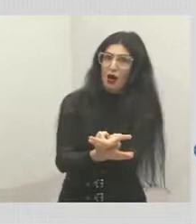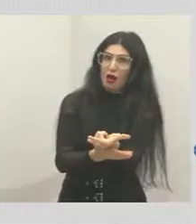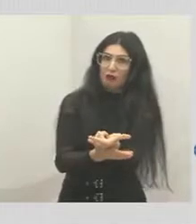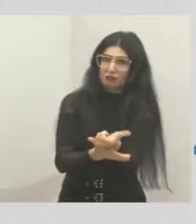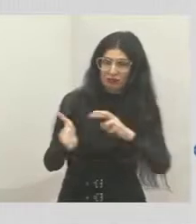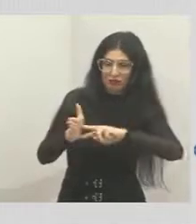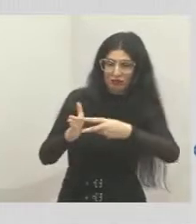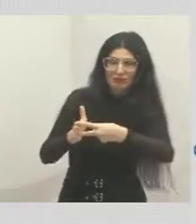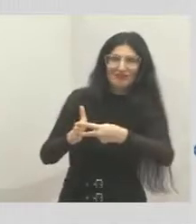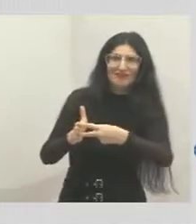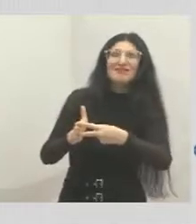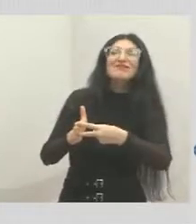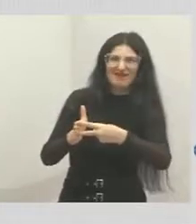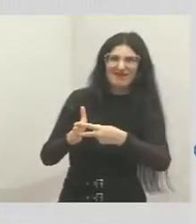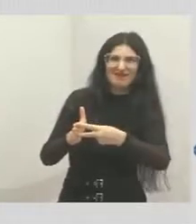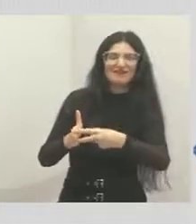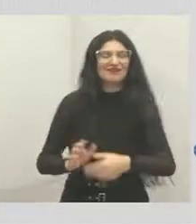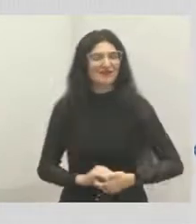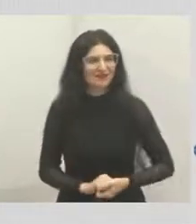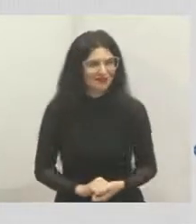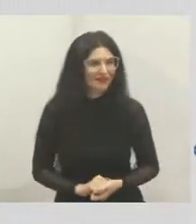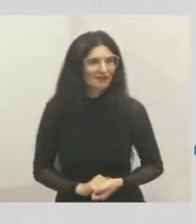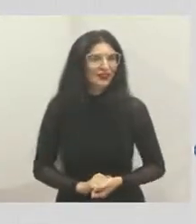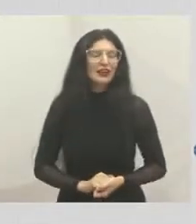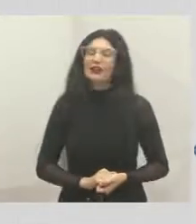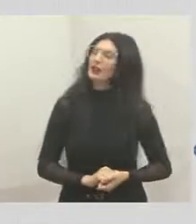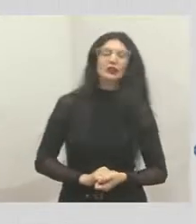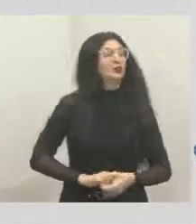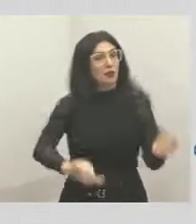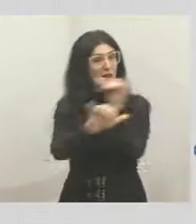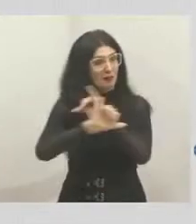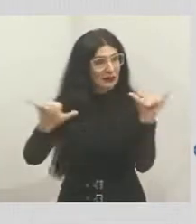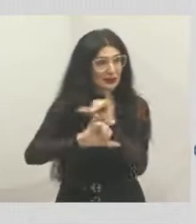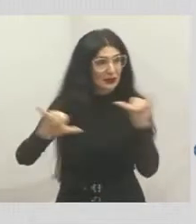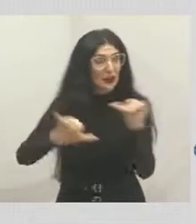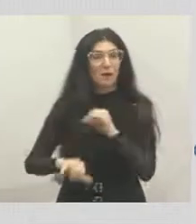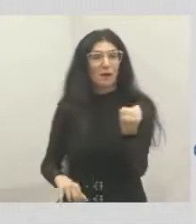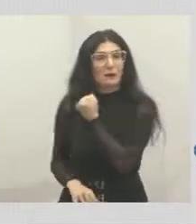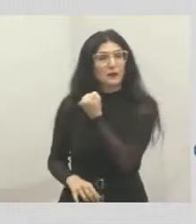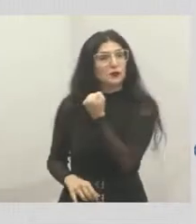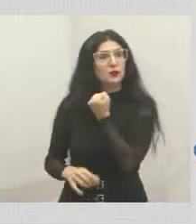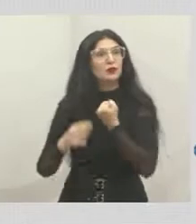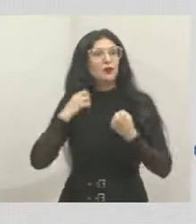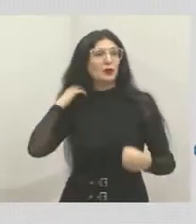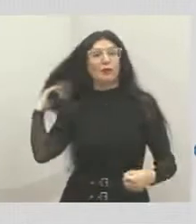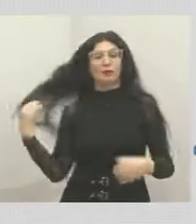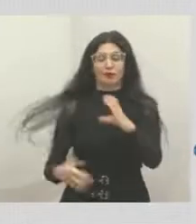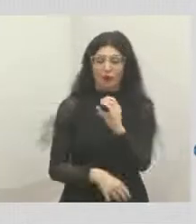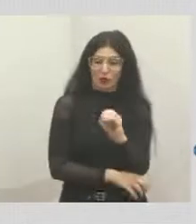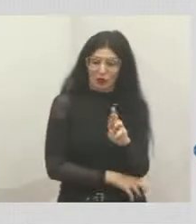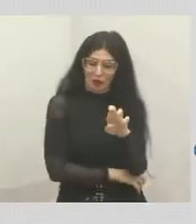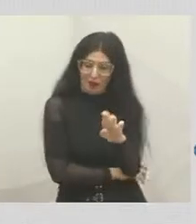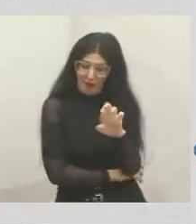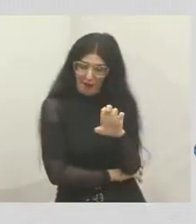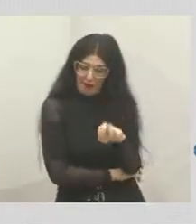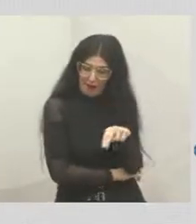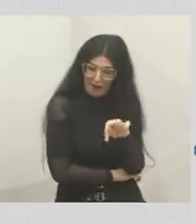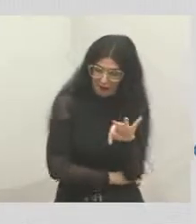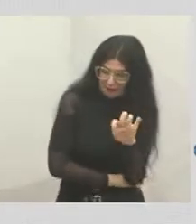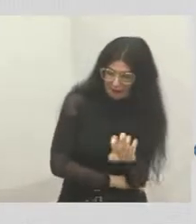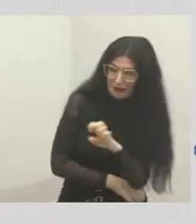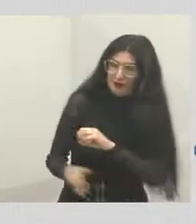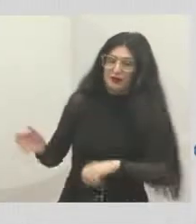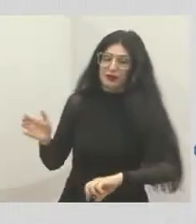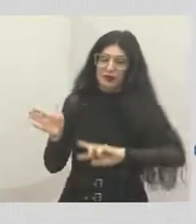Para que possa compreender como é formado esses números, temos aqui as receitas correntes dos últimos 12 meses, que